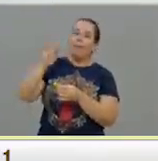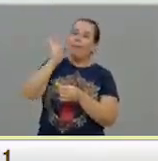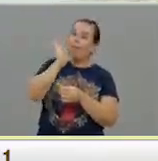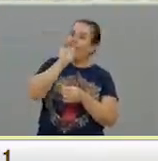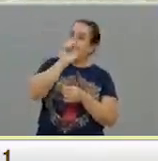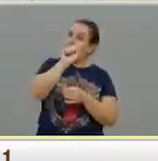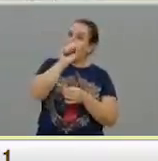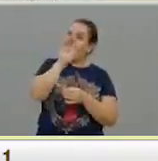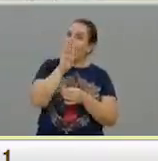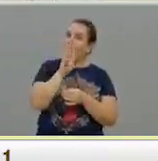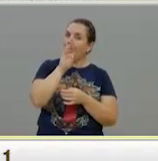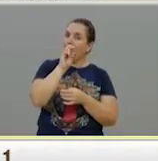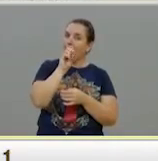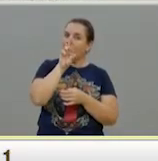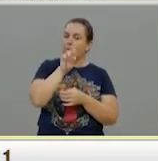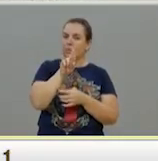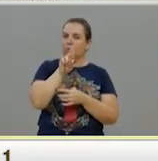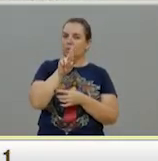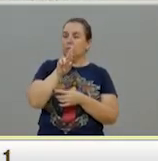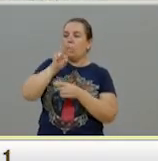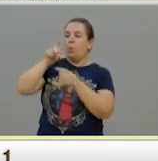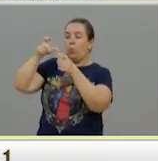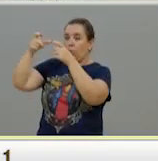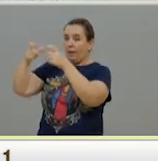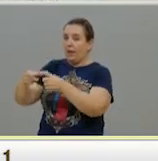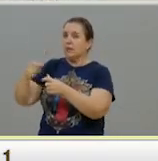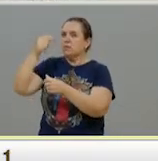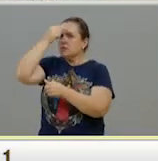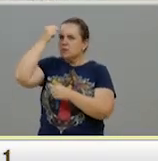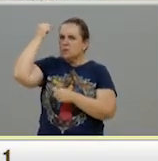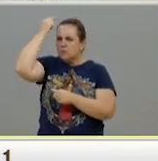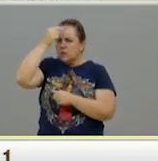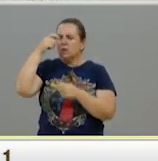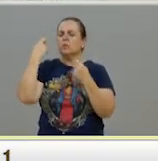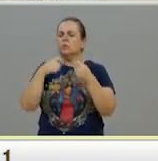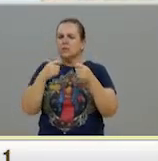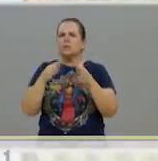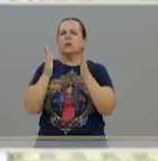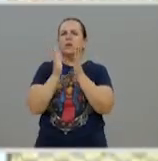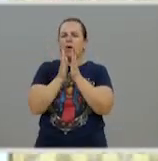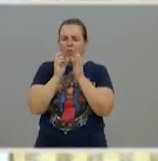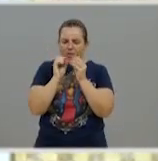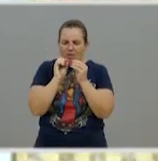vai mostrar, vai começar a mostrar, que Jesus é aquele onde repousa o Espírito.